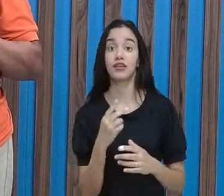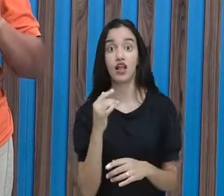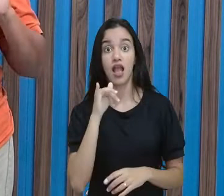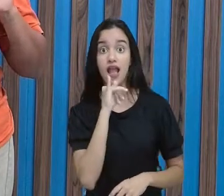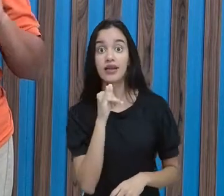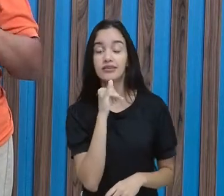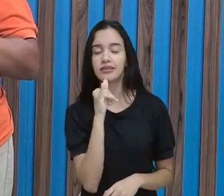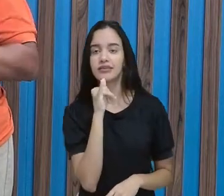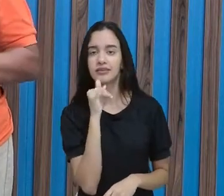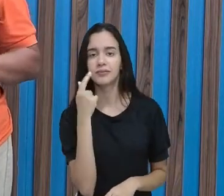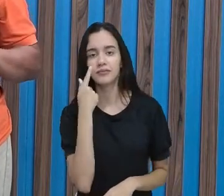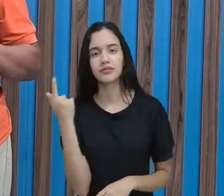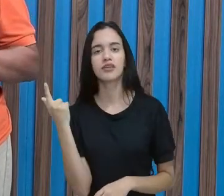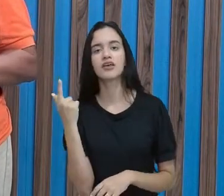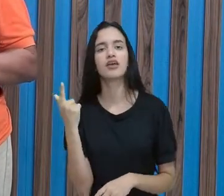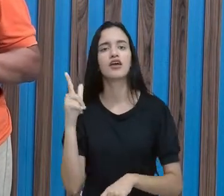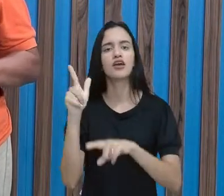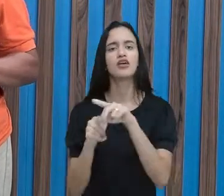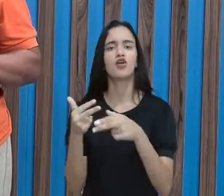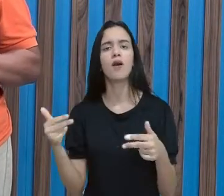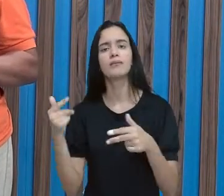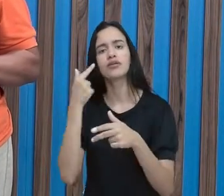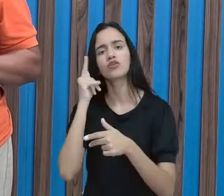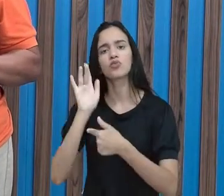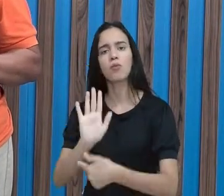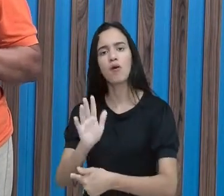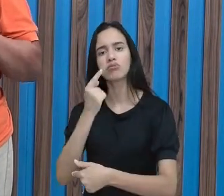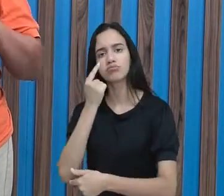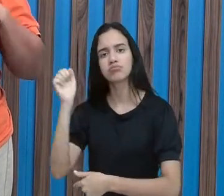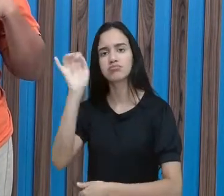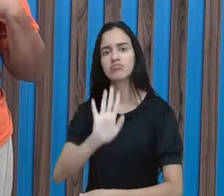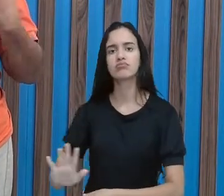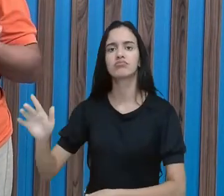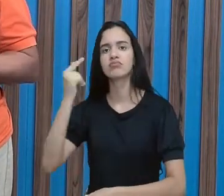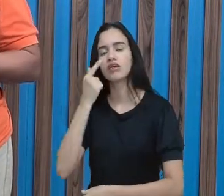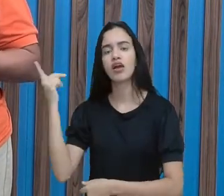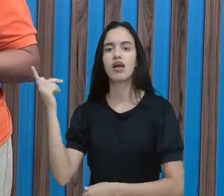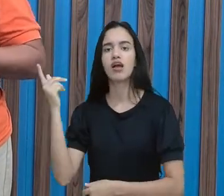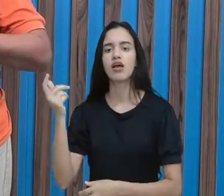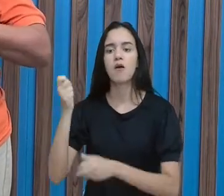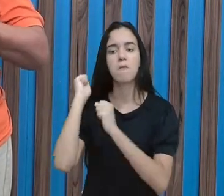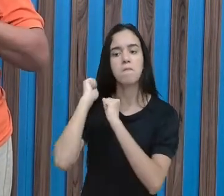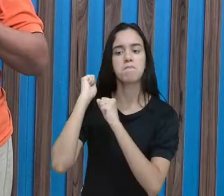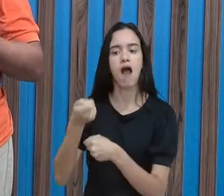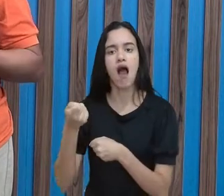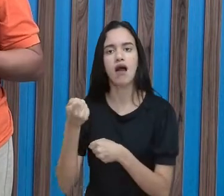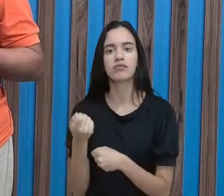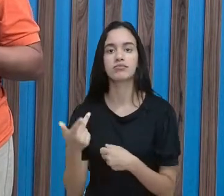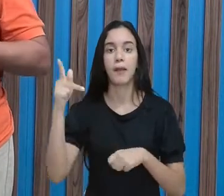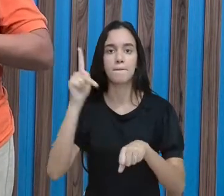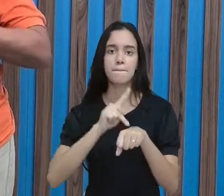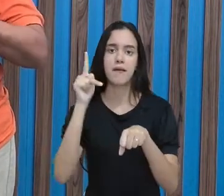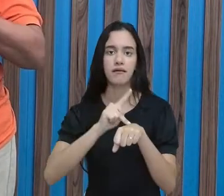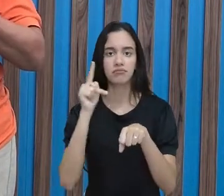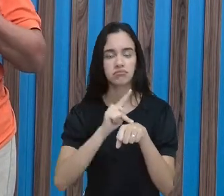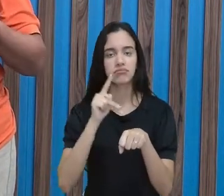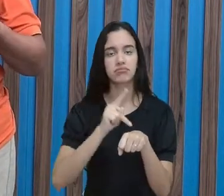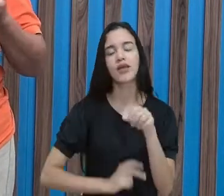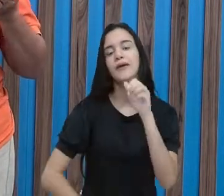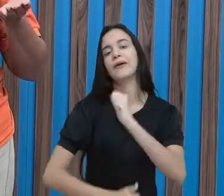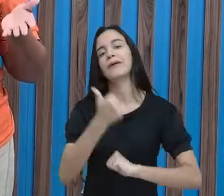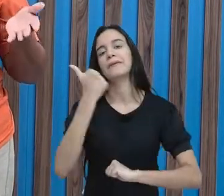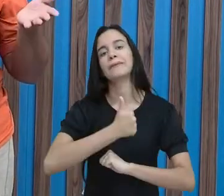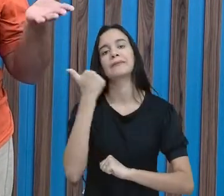exemplo, esse instrumento que eu estou mostrando aí na tela, que é uma machadinha feita de pedra, foi um dos